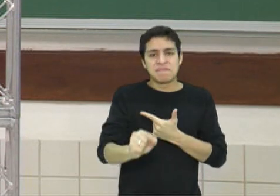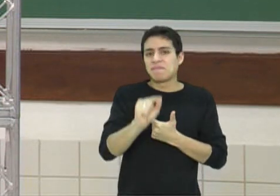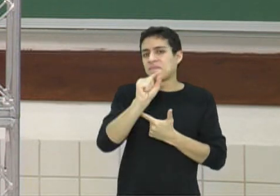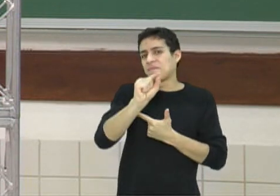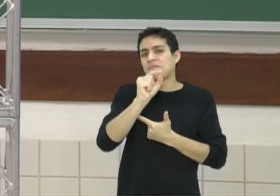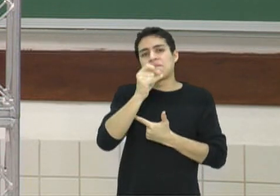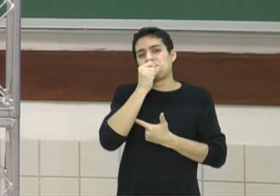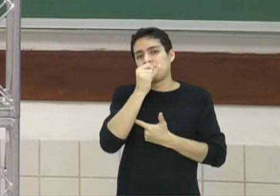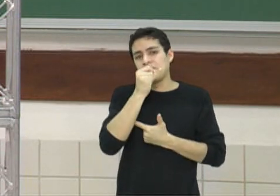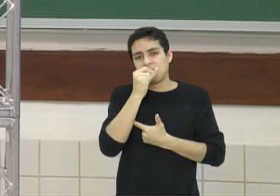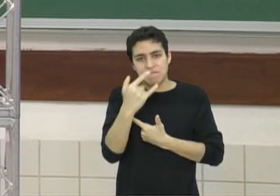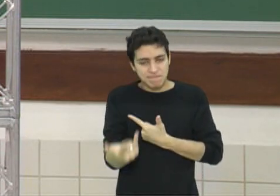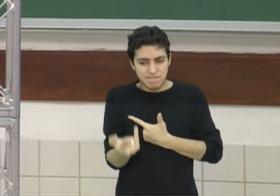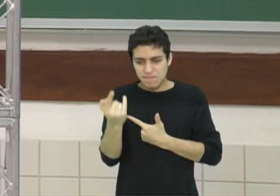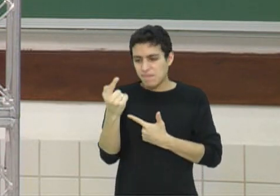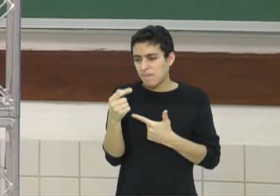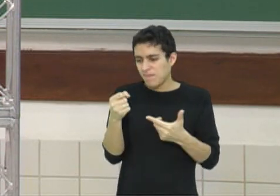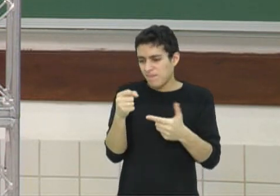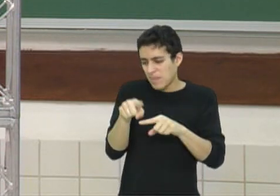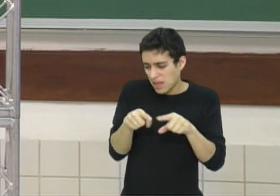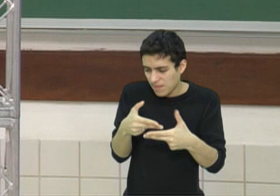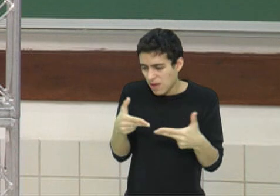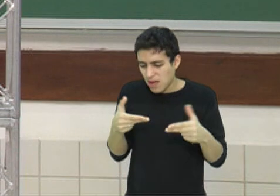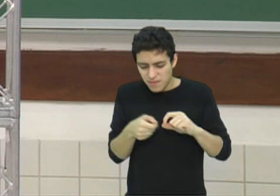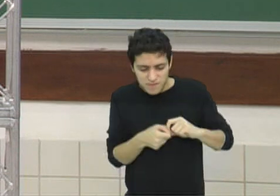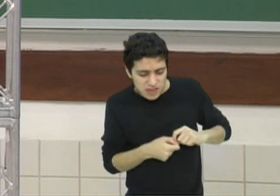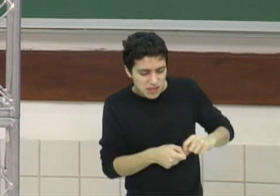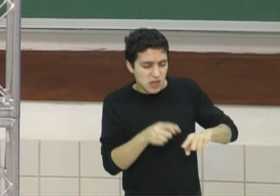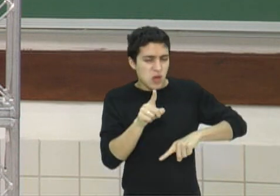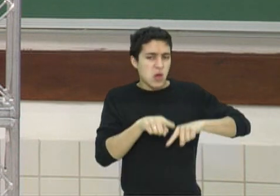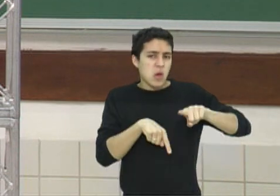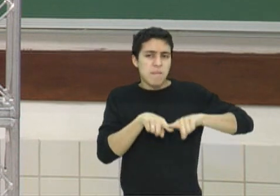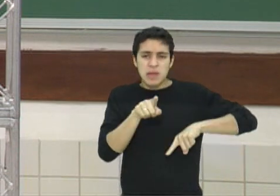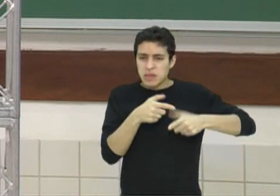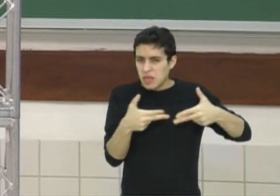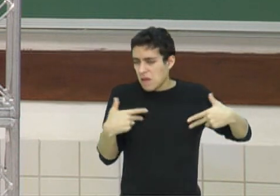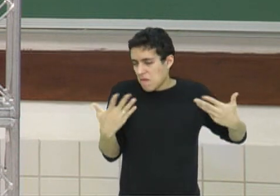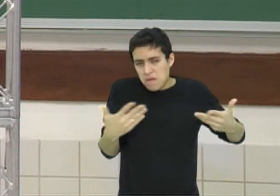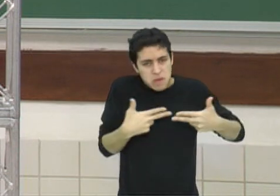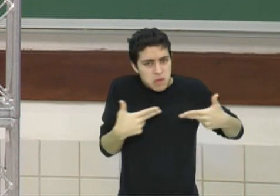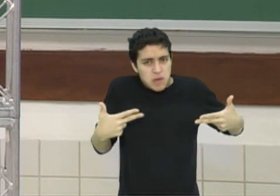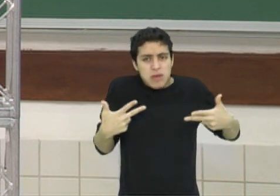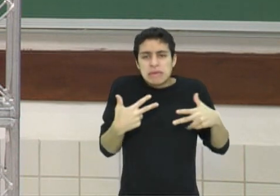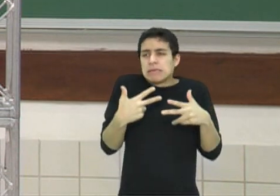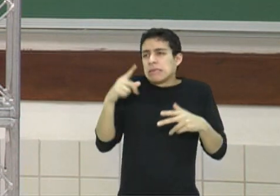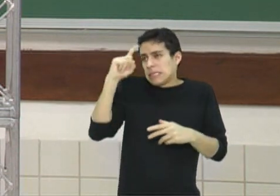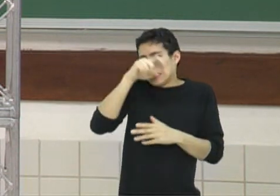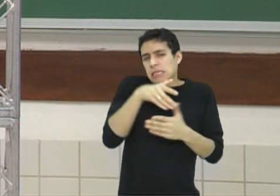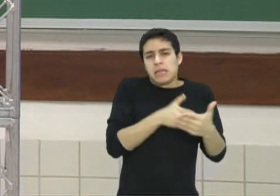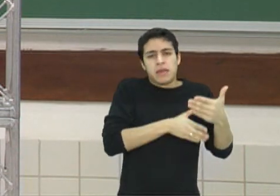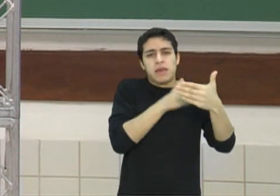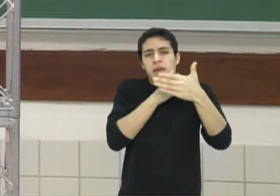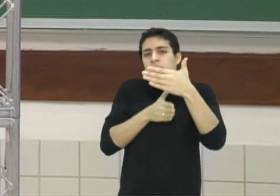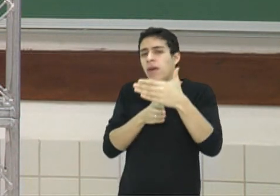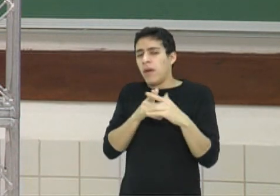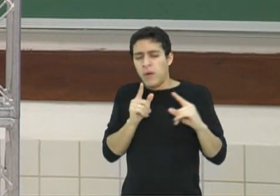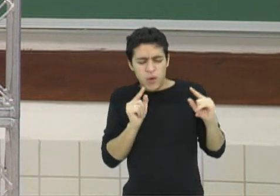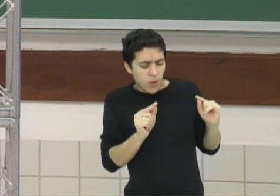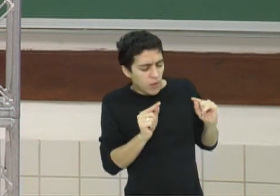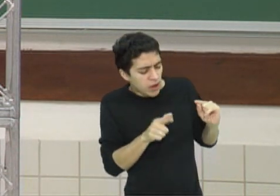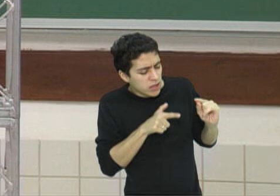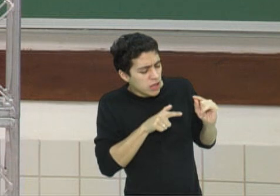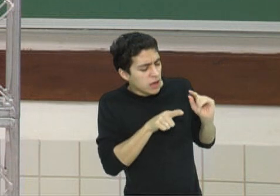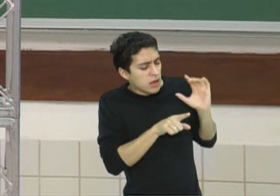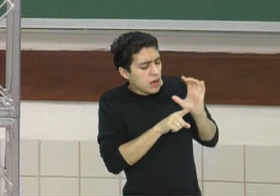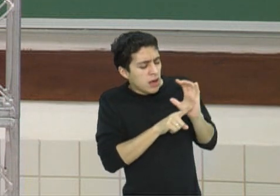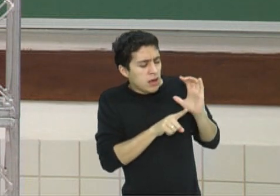como matéria-prima para a fabricação de qualquer coisa. Então eu tinha essa grande dificuldade. Outra questão também